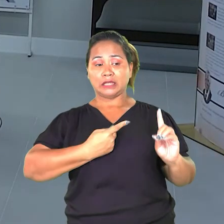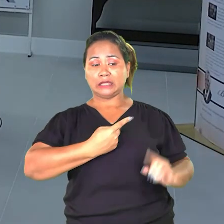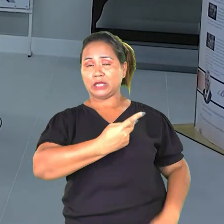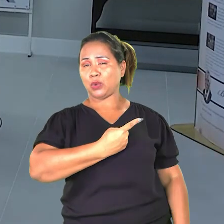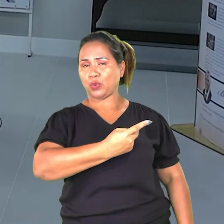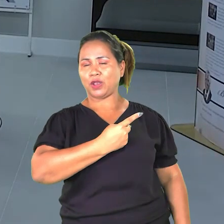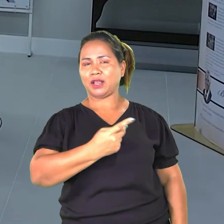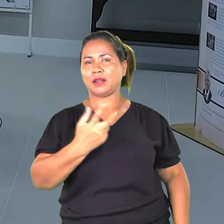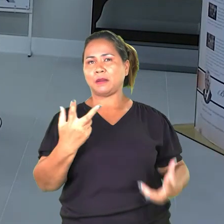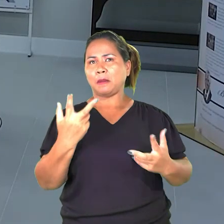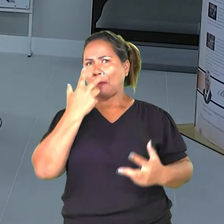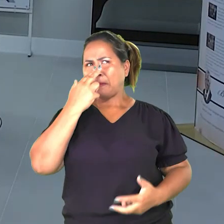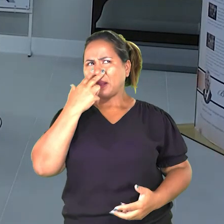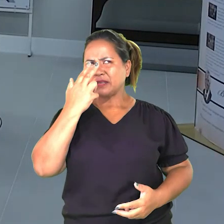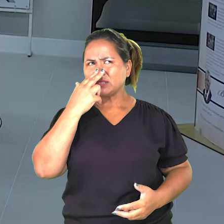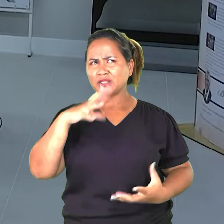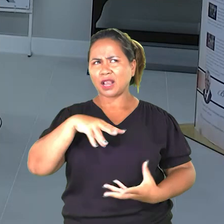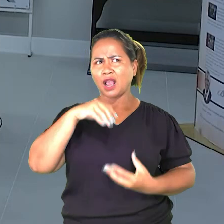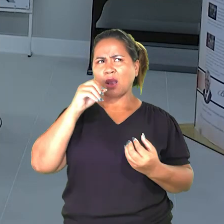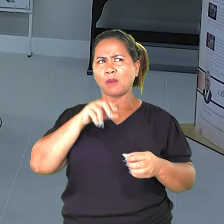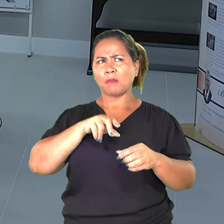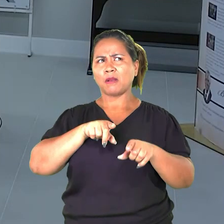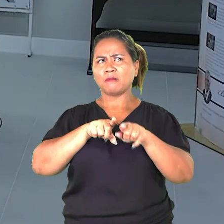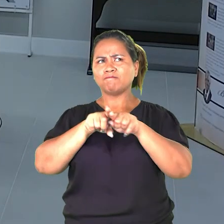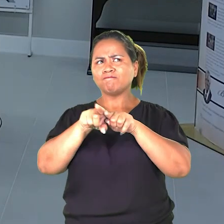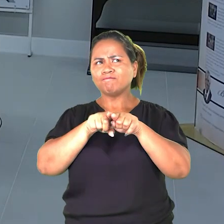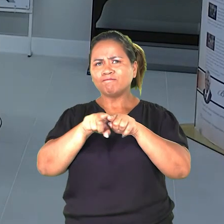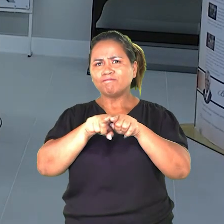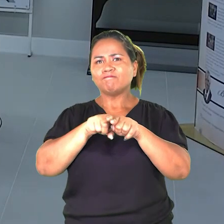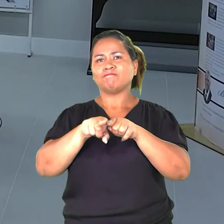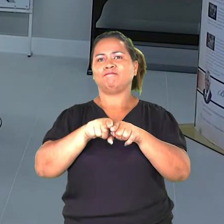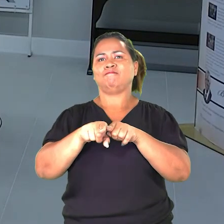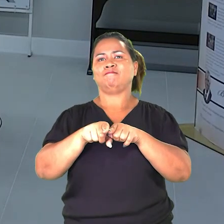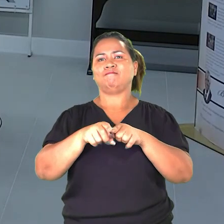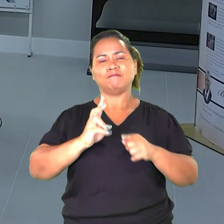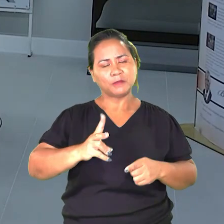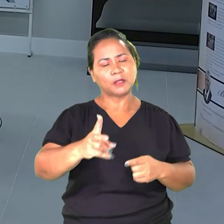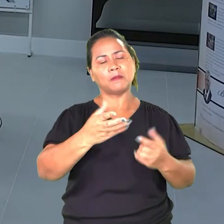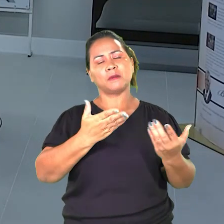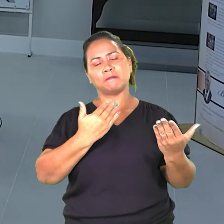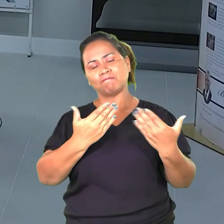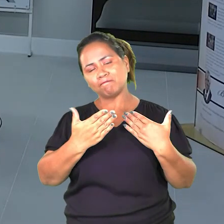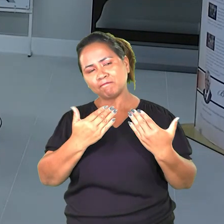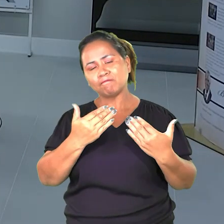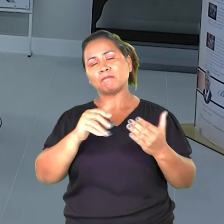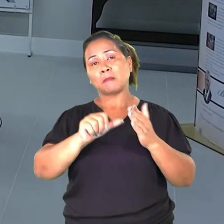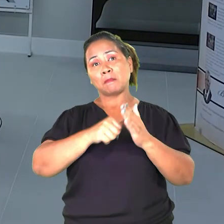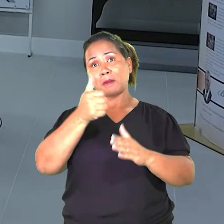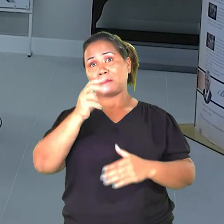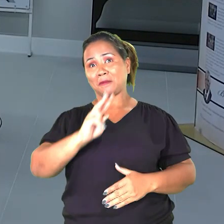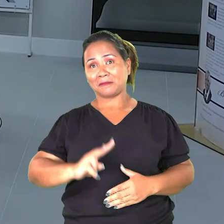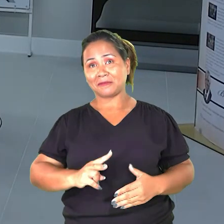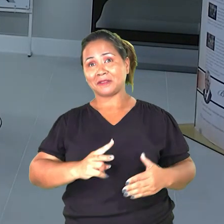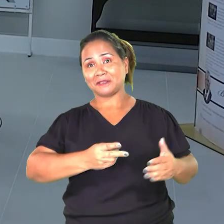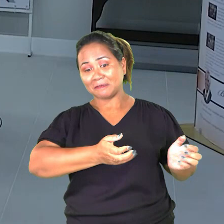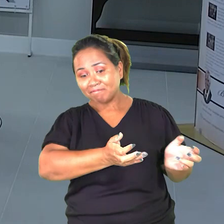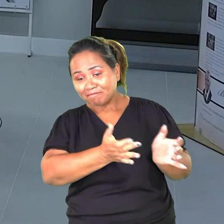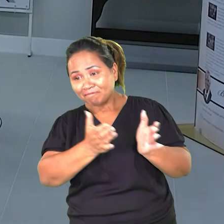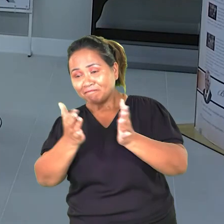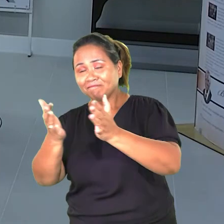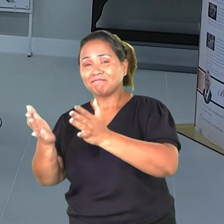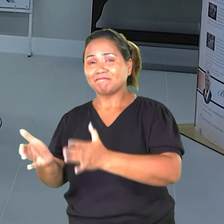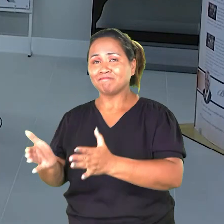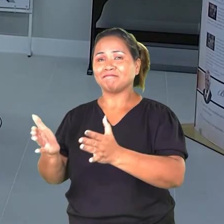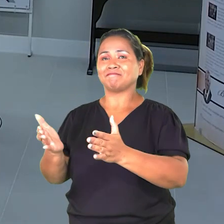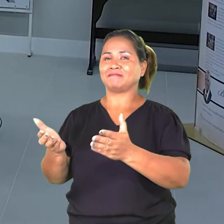Paulo Bonfim me dizia que éramos irmãos em Guilherme, não é? E foi assim, desde que nos falamos pela primeira